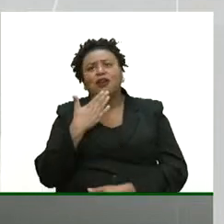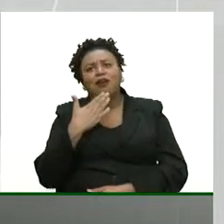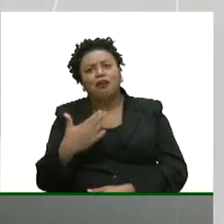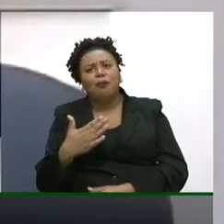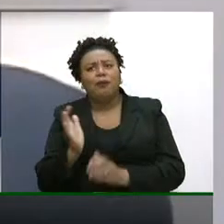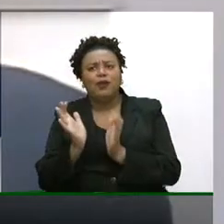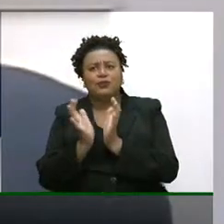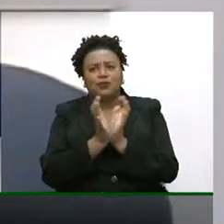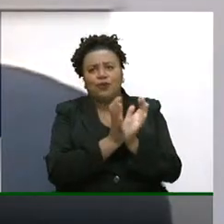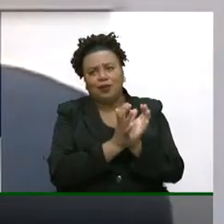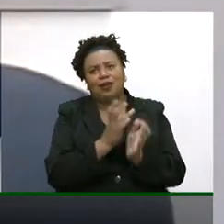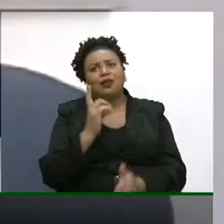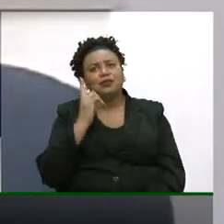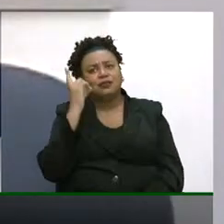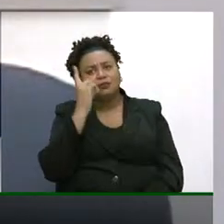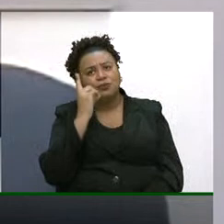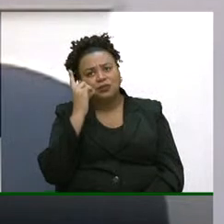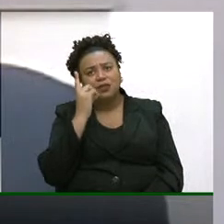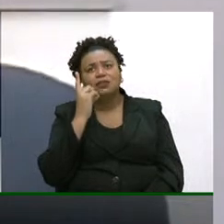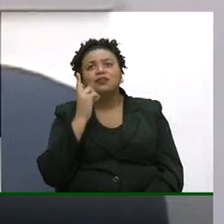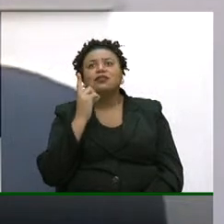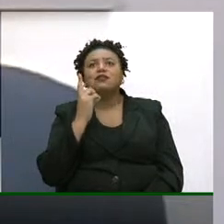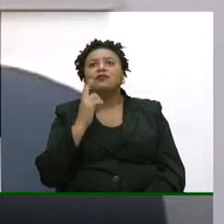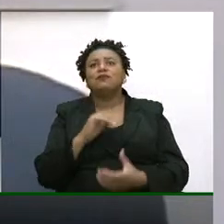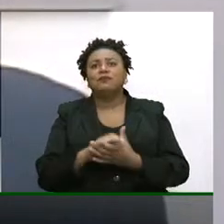colegas deputados, deputadas, que